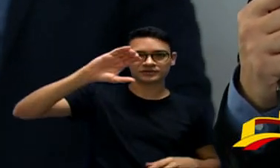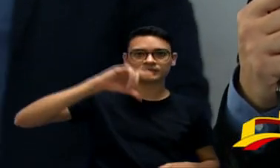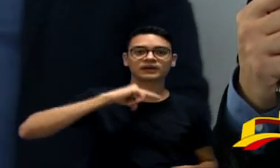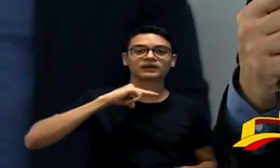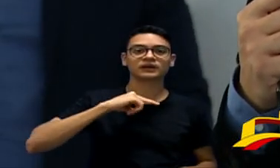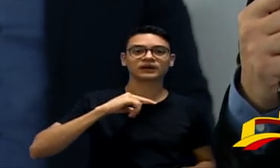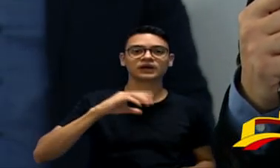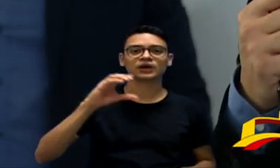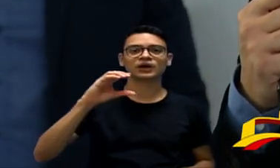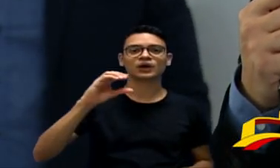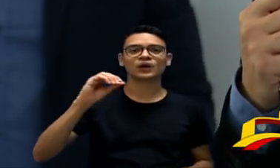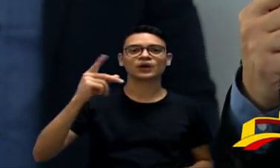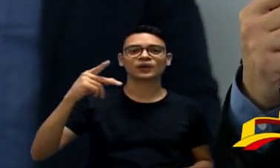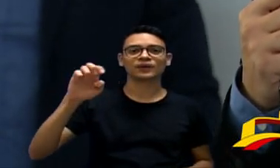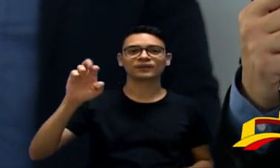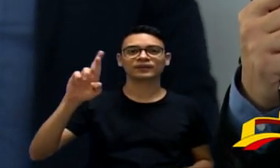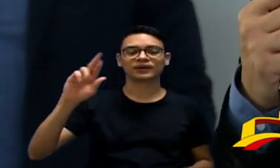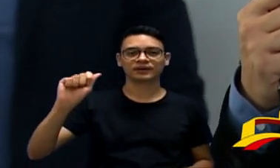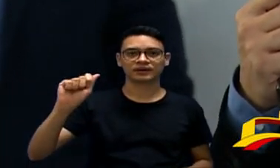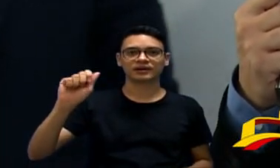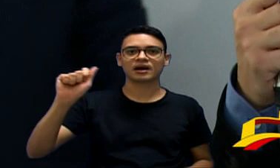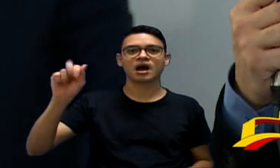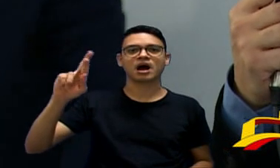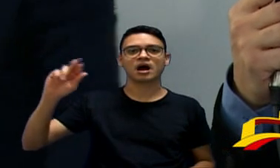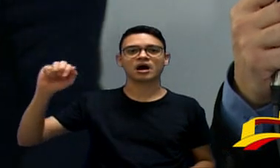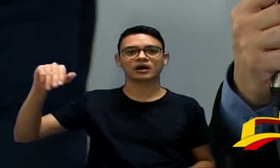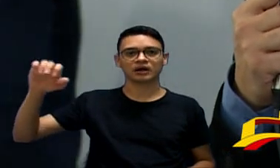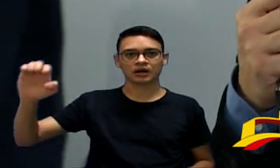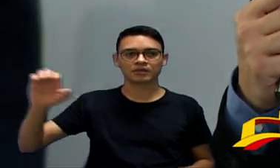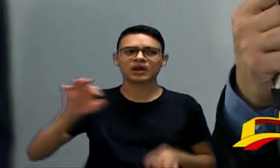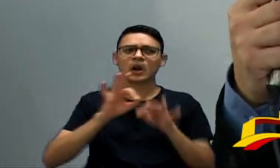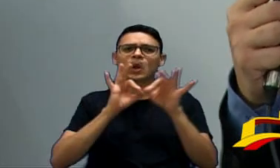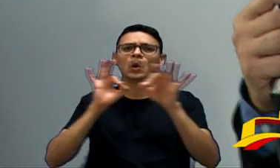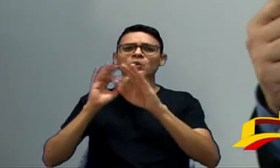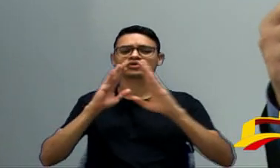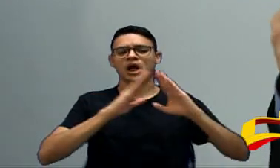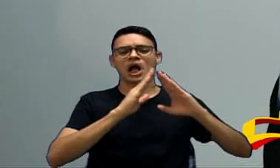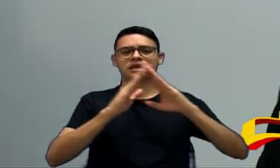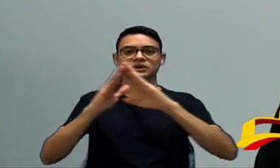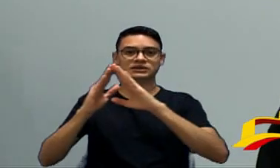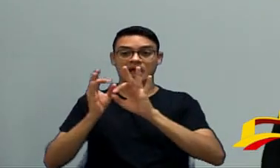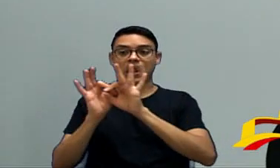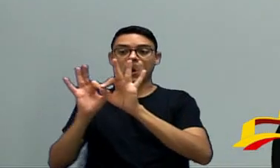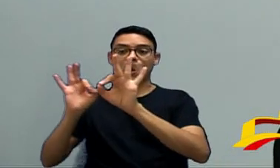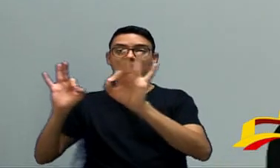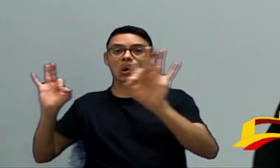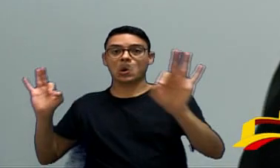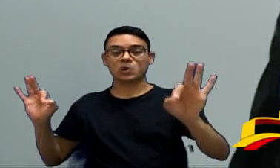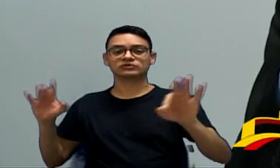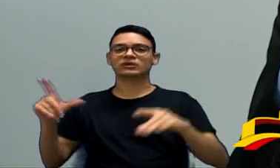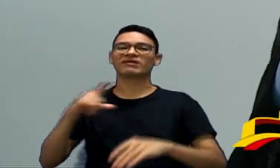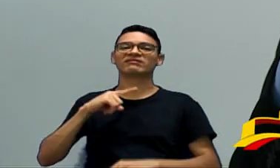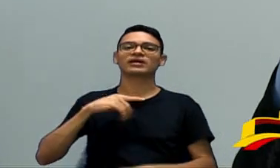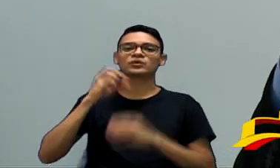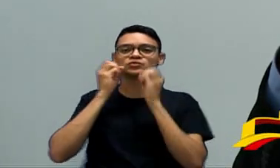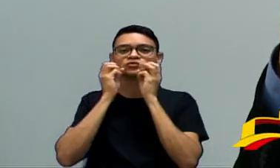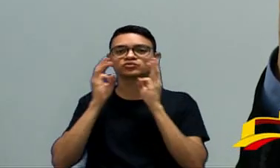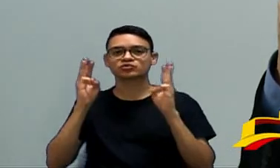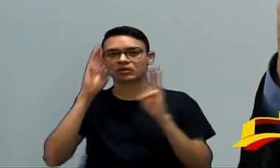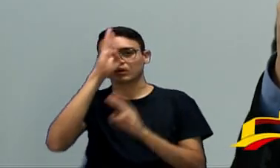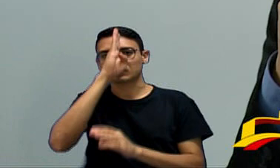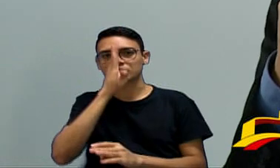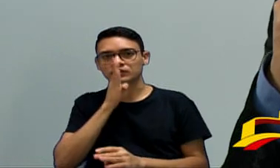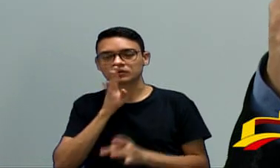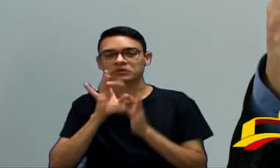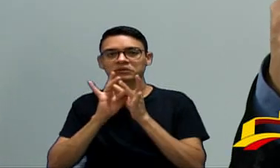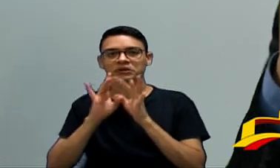por exemplo. Ela é afastada das residências. Então, geralmente, tem um evento, um show, às vezes, jogo gratuito, show que é pago, e não incomoda ninguém. É um